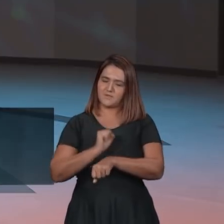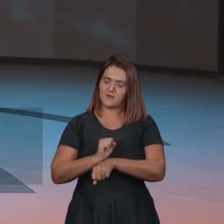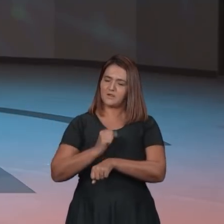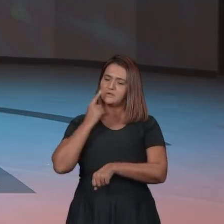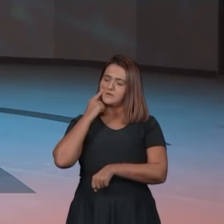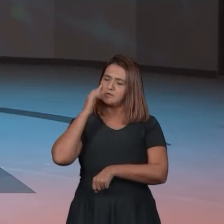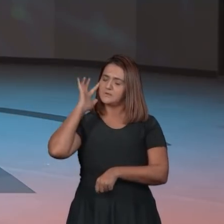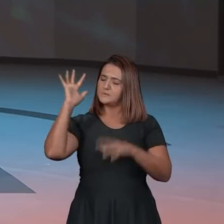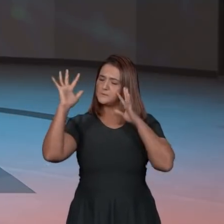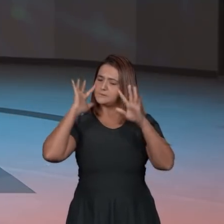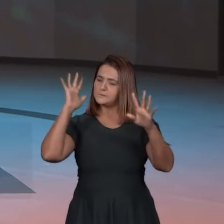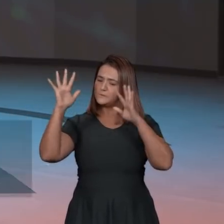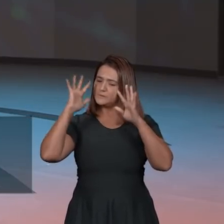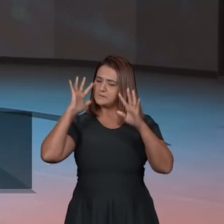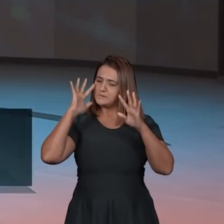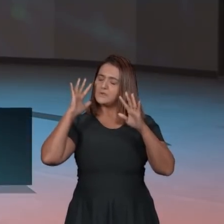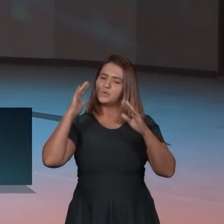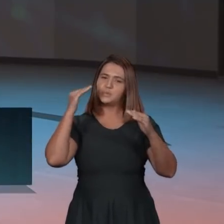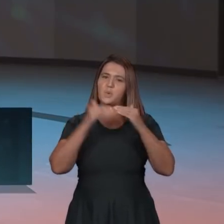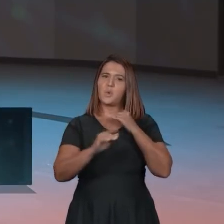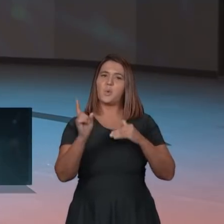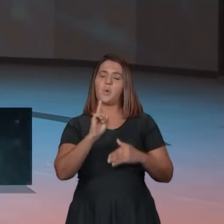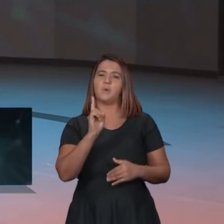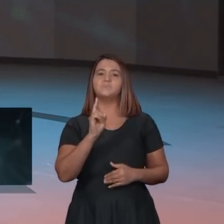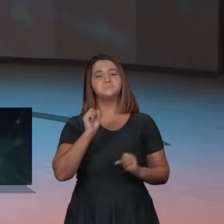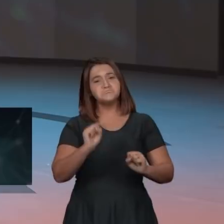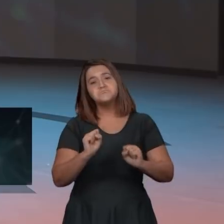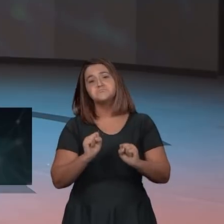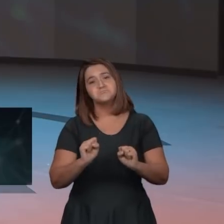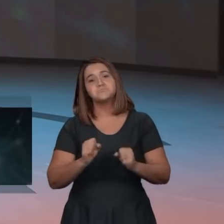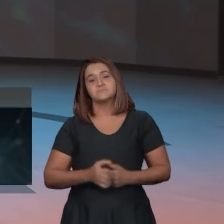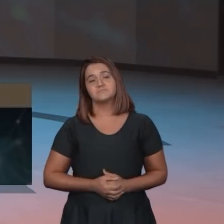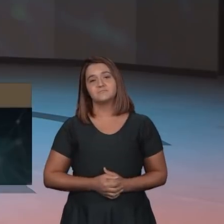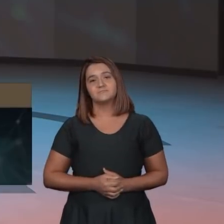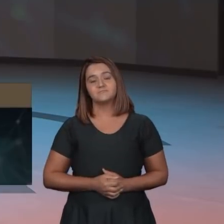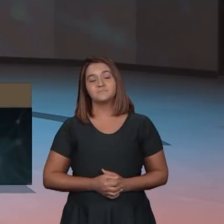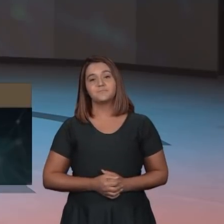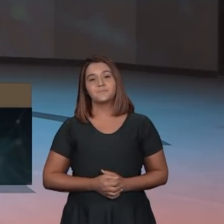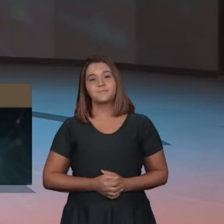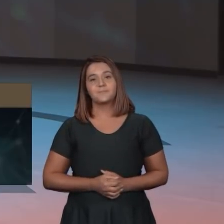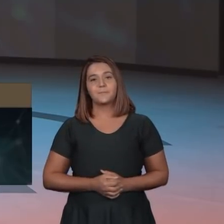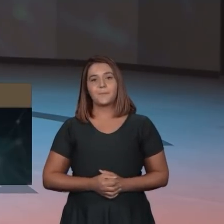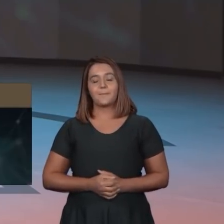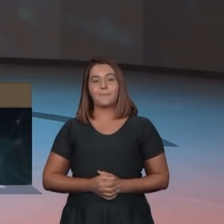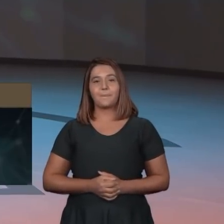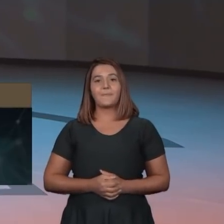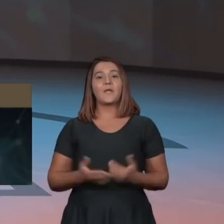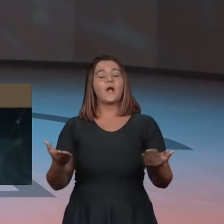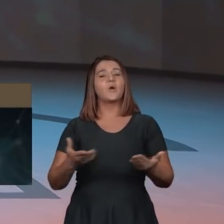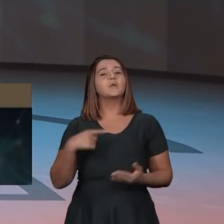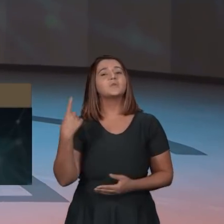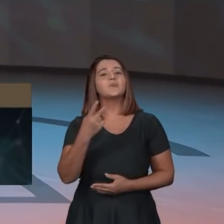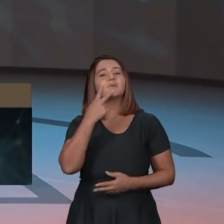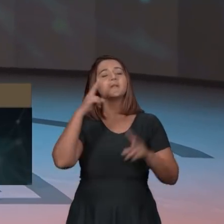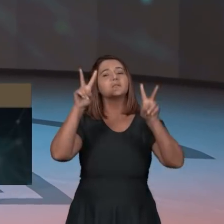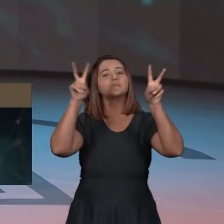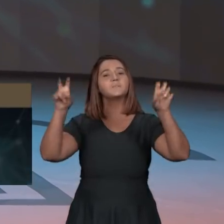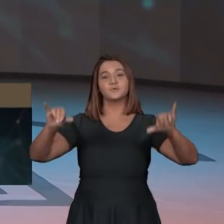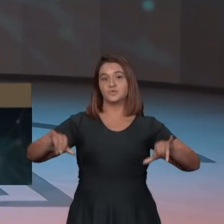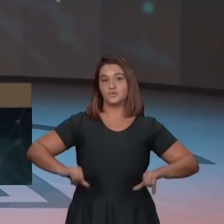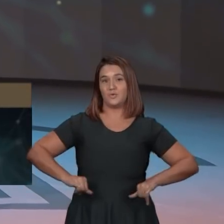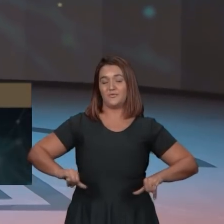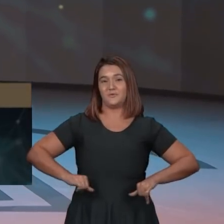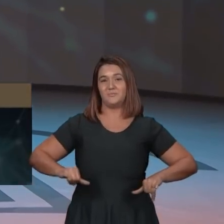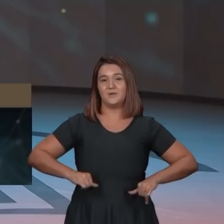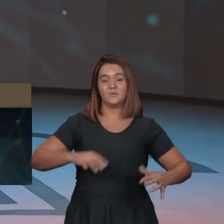poder, legitimamente, discordar dos grandes intelectuais da humanidade. Agora, quando a gente fala de sofrimento no mundo, uma questão